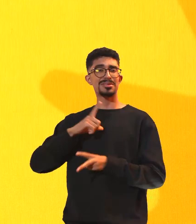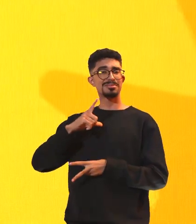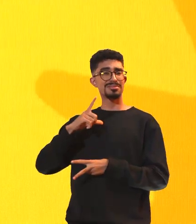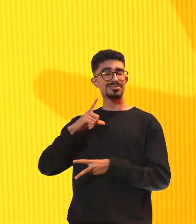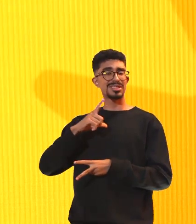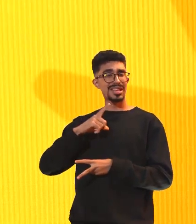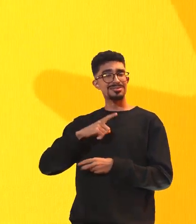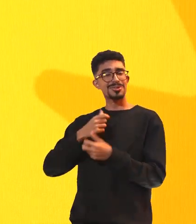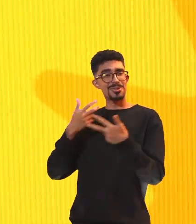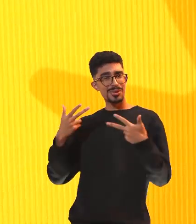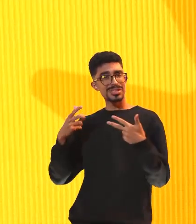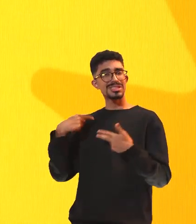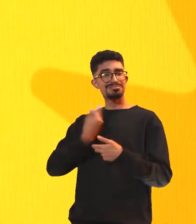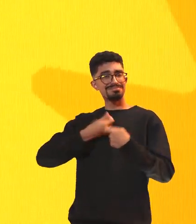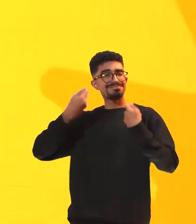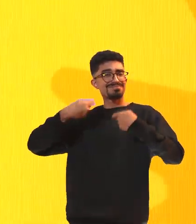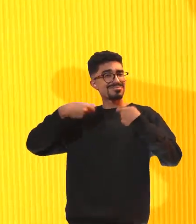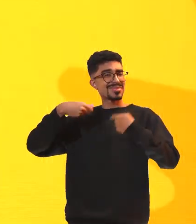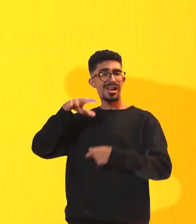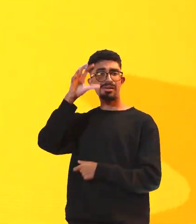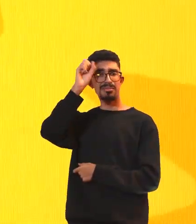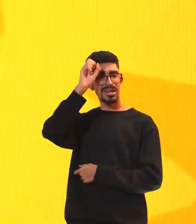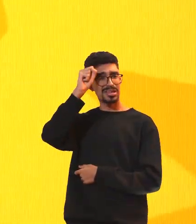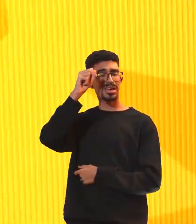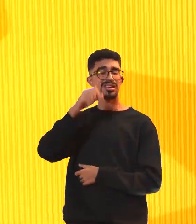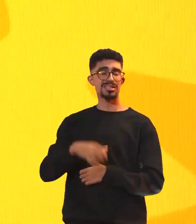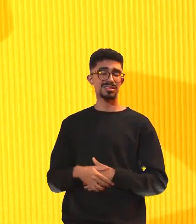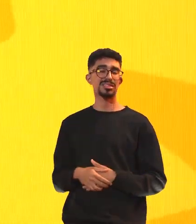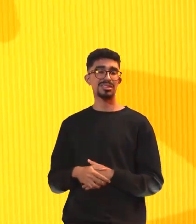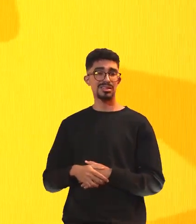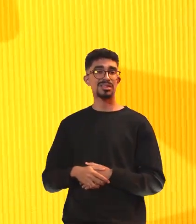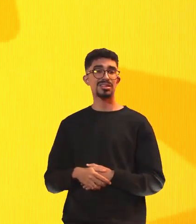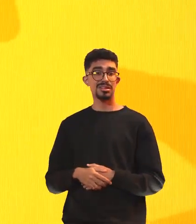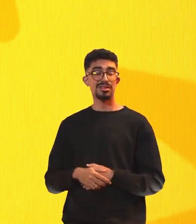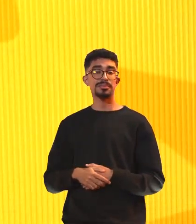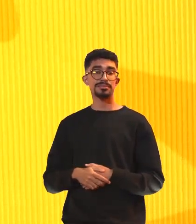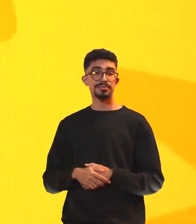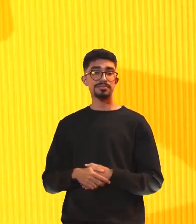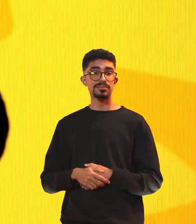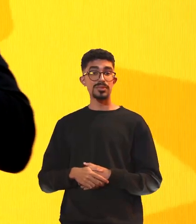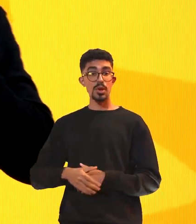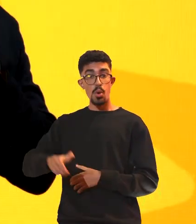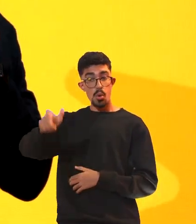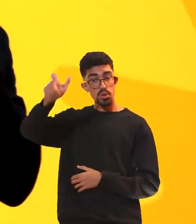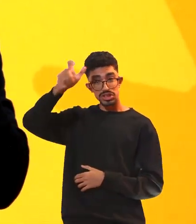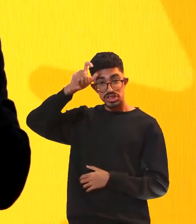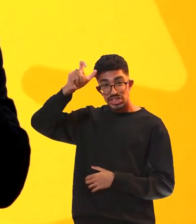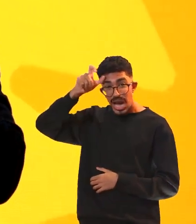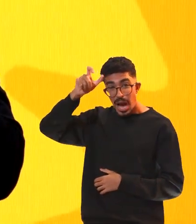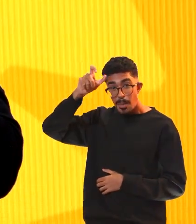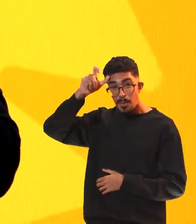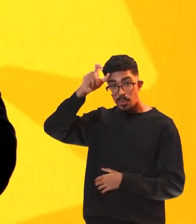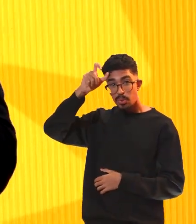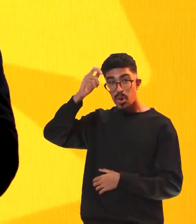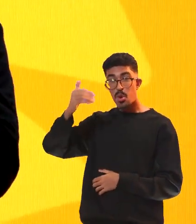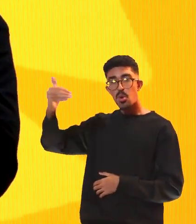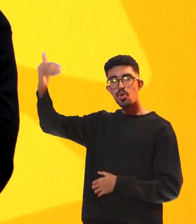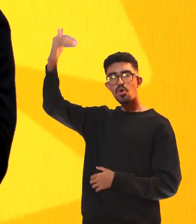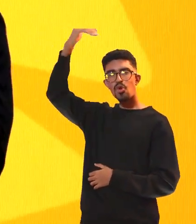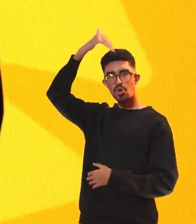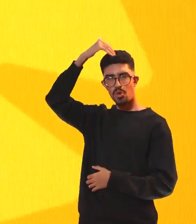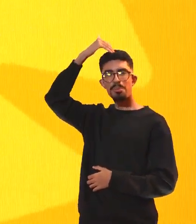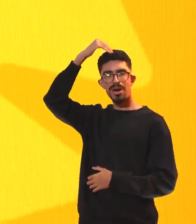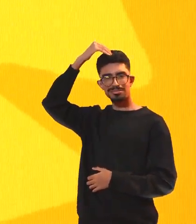Não confunda a acusação do inimigo. O diabo nos acusa. ele aponta o erro para nos desanimar da